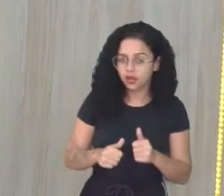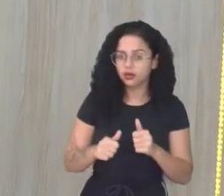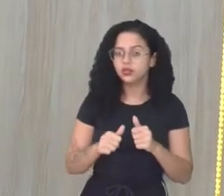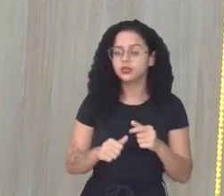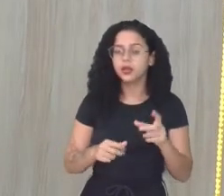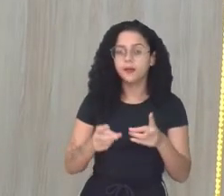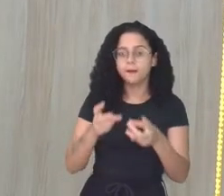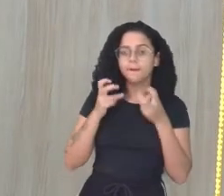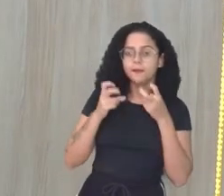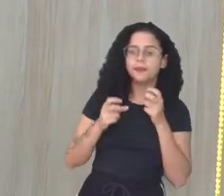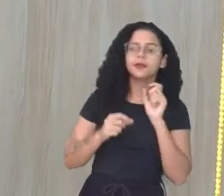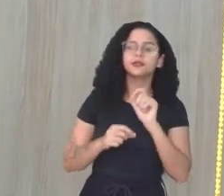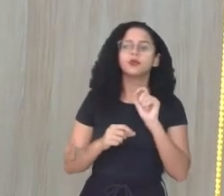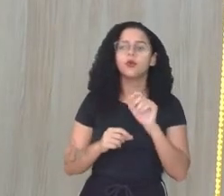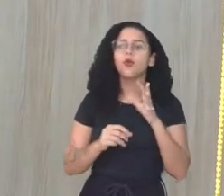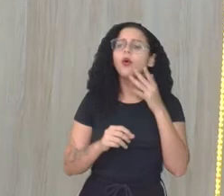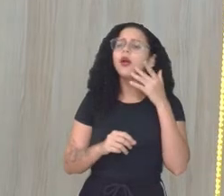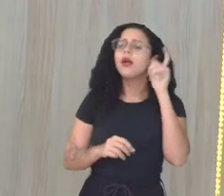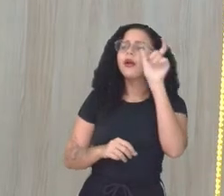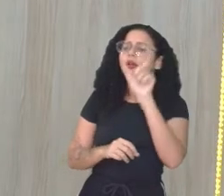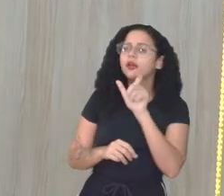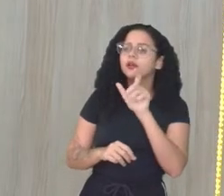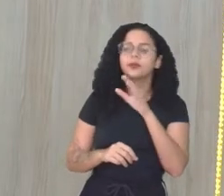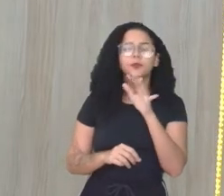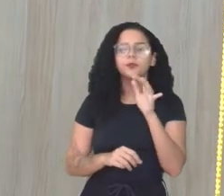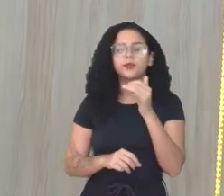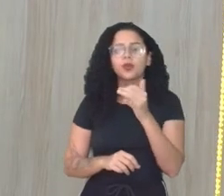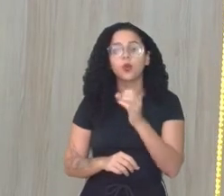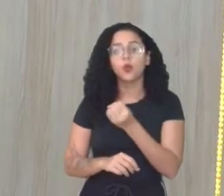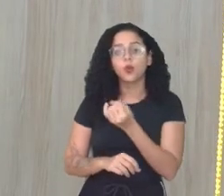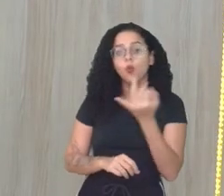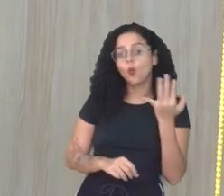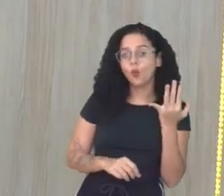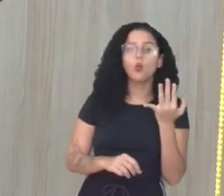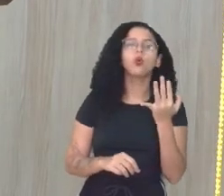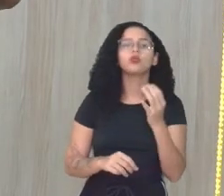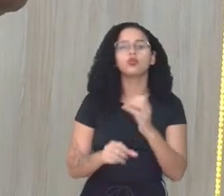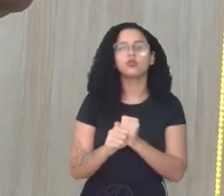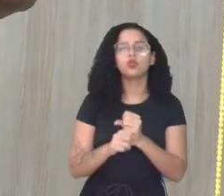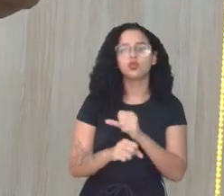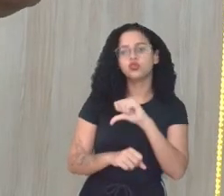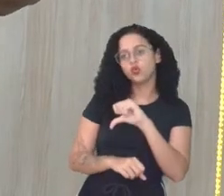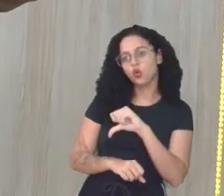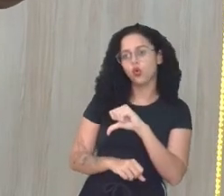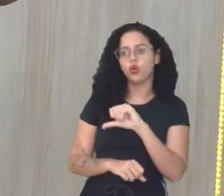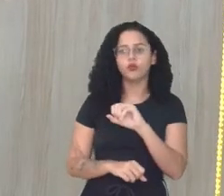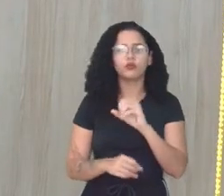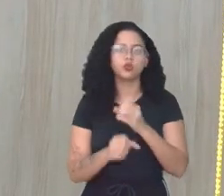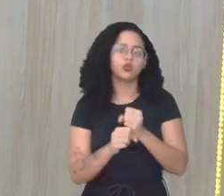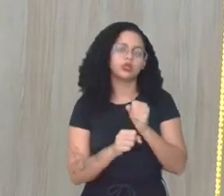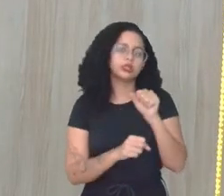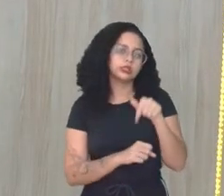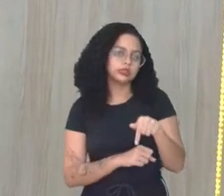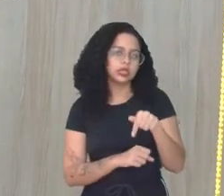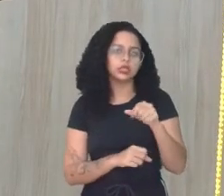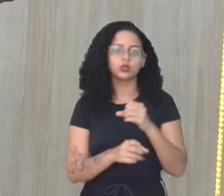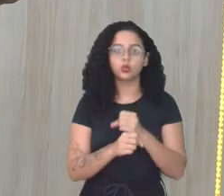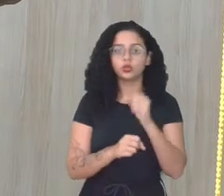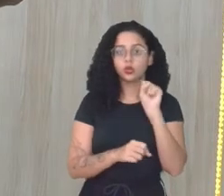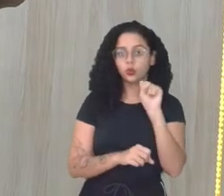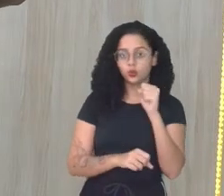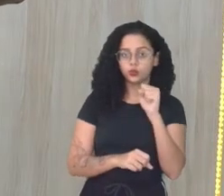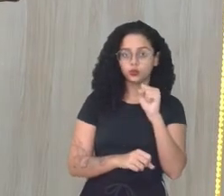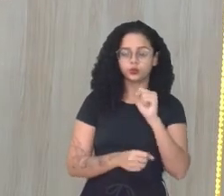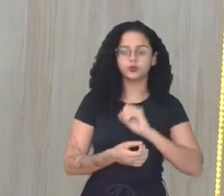gente percebe quem foi ou quantos foram que tiraram a nota 9, a nota 7, a nota